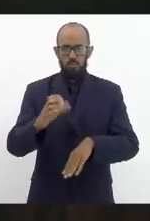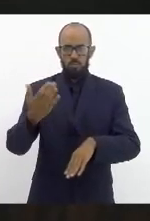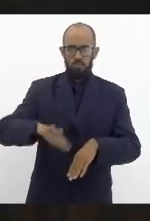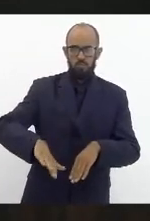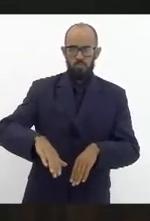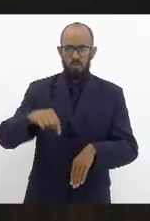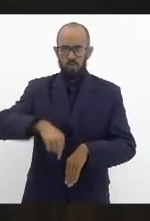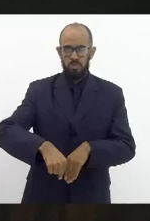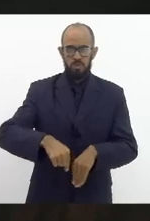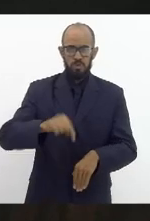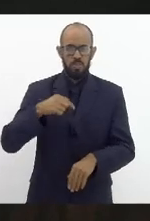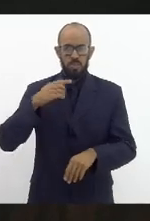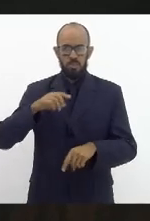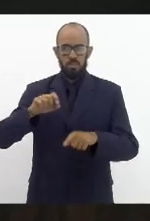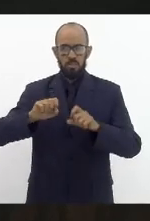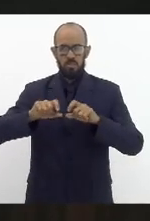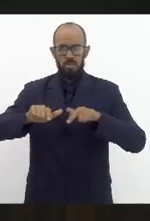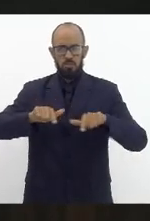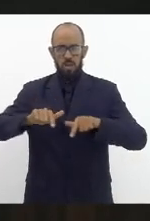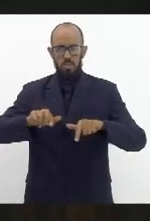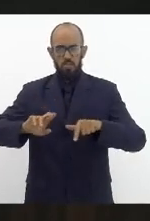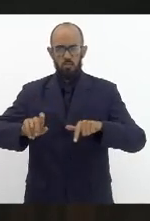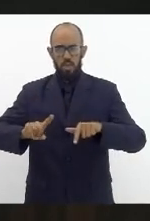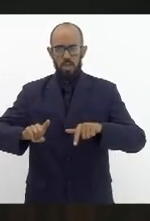amam a Polícia Civil.